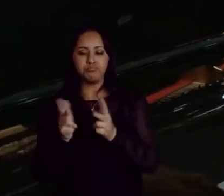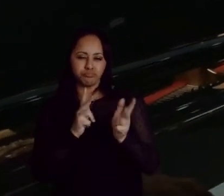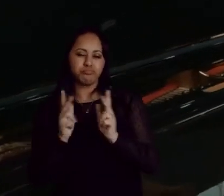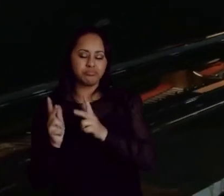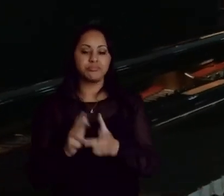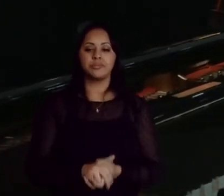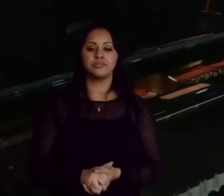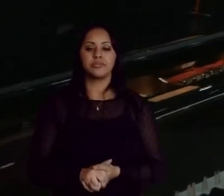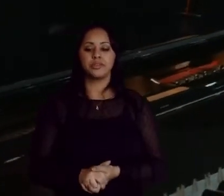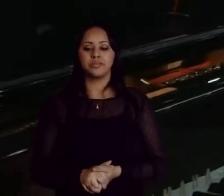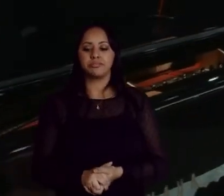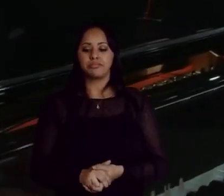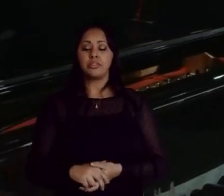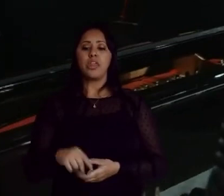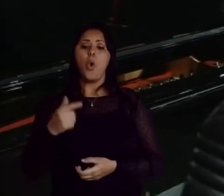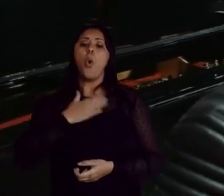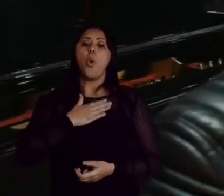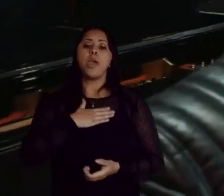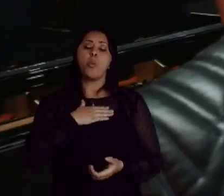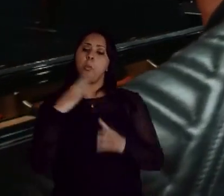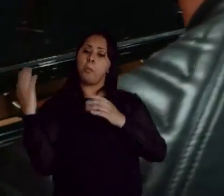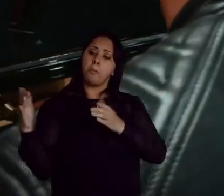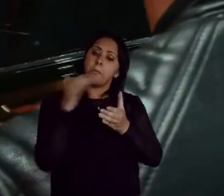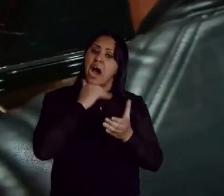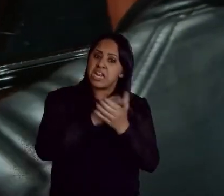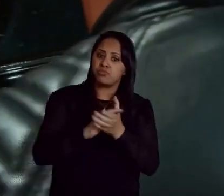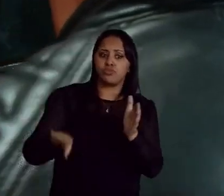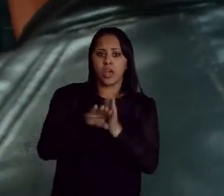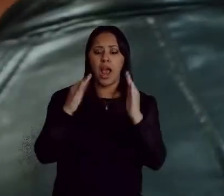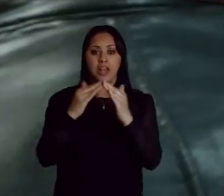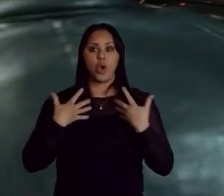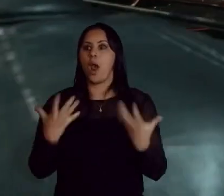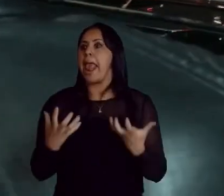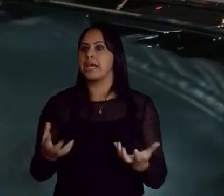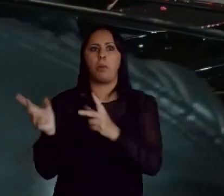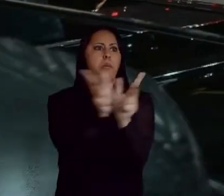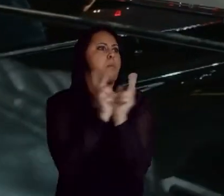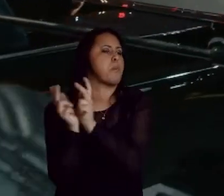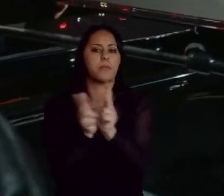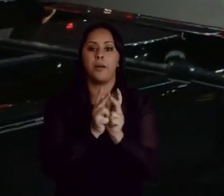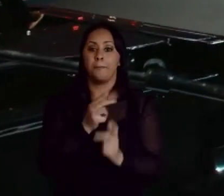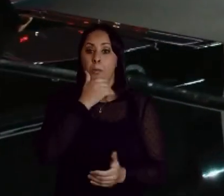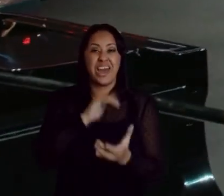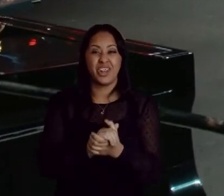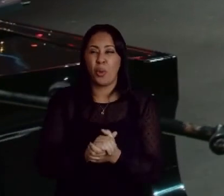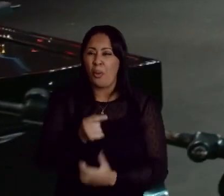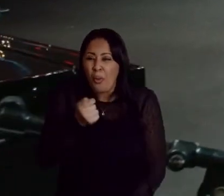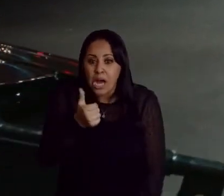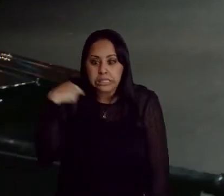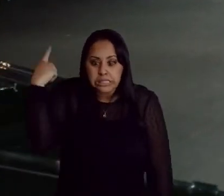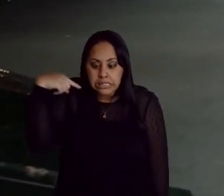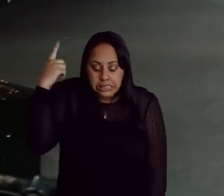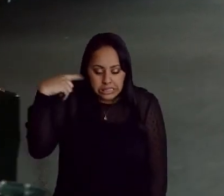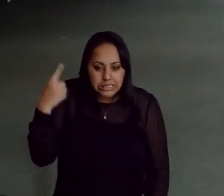Meu marido chega em casa e eu quero conversar. Eu quase deixo o meu marido louco. Tem hora que eu